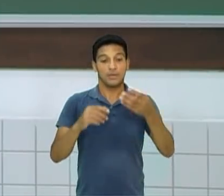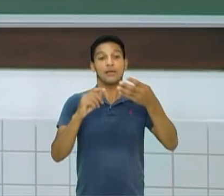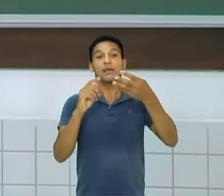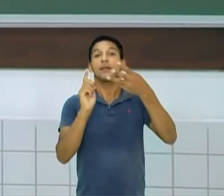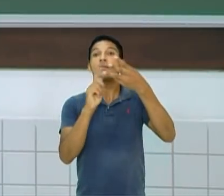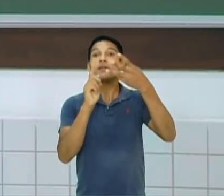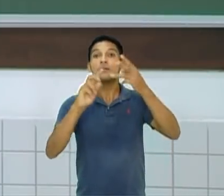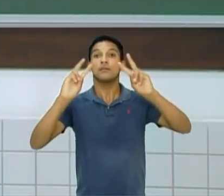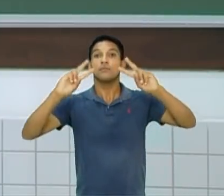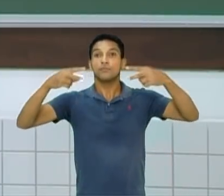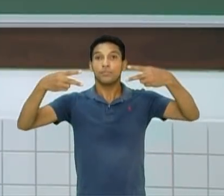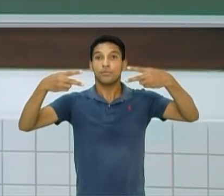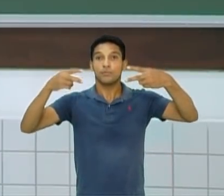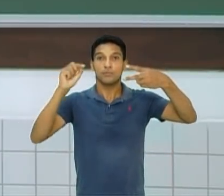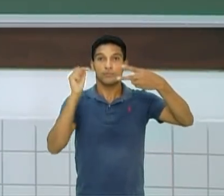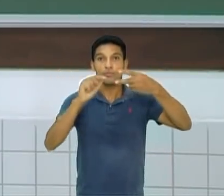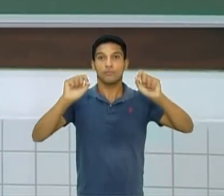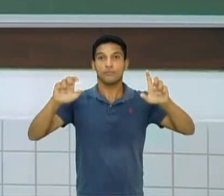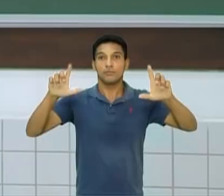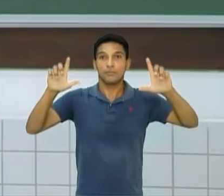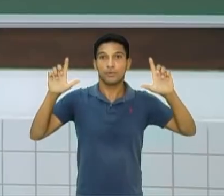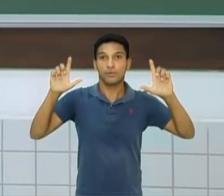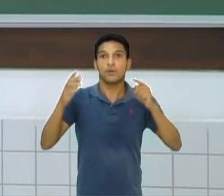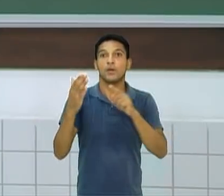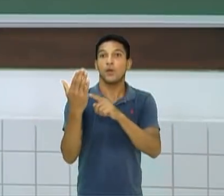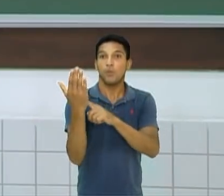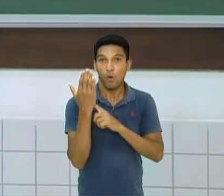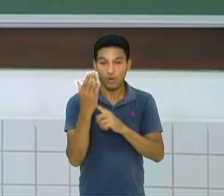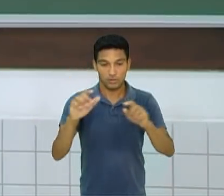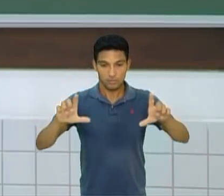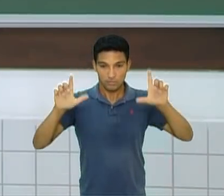você um caminho para você